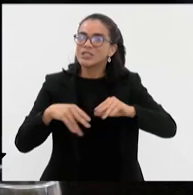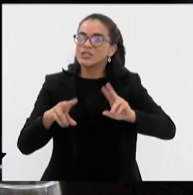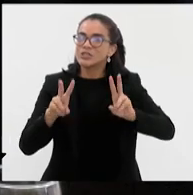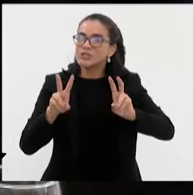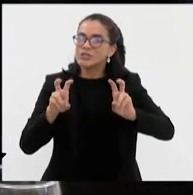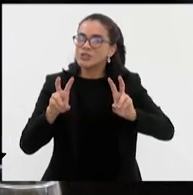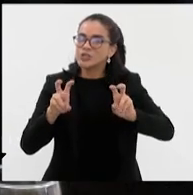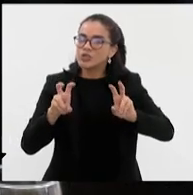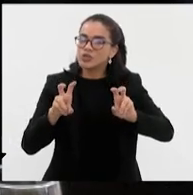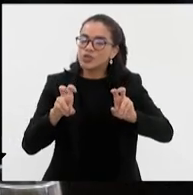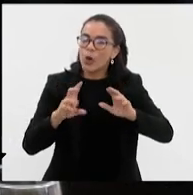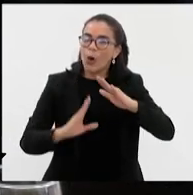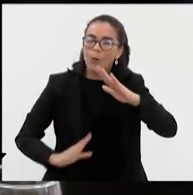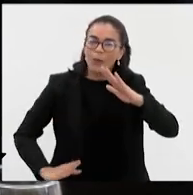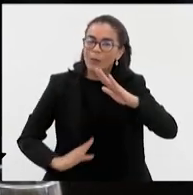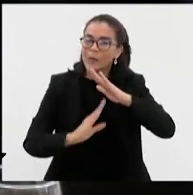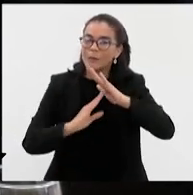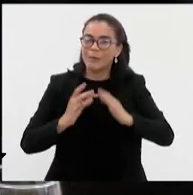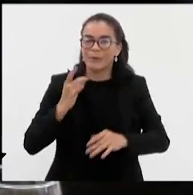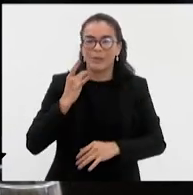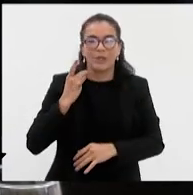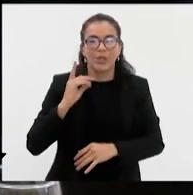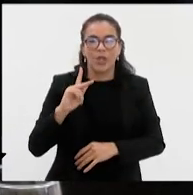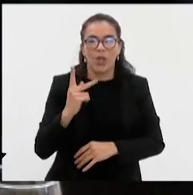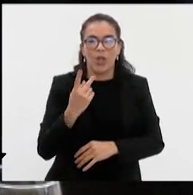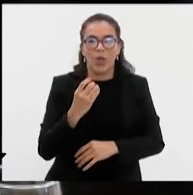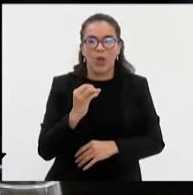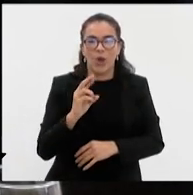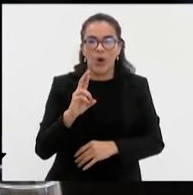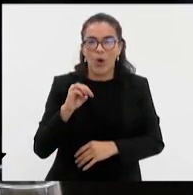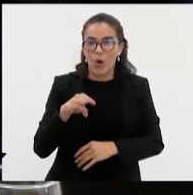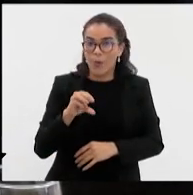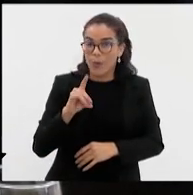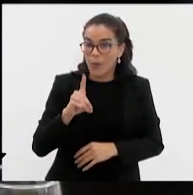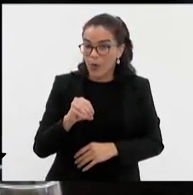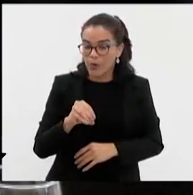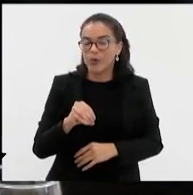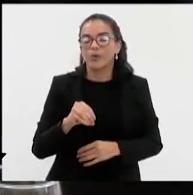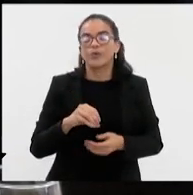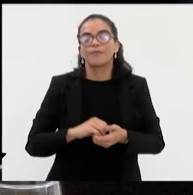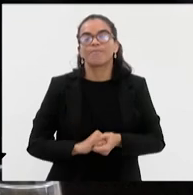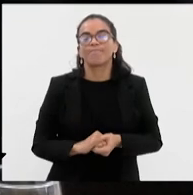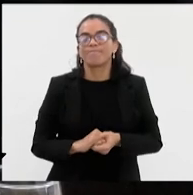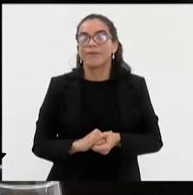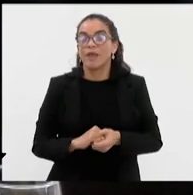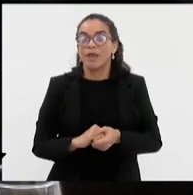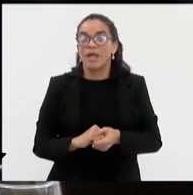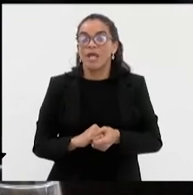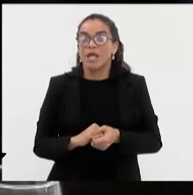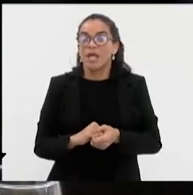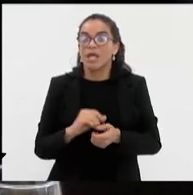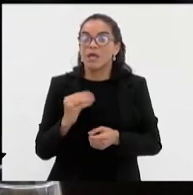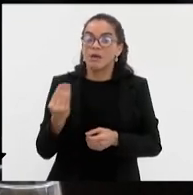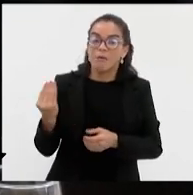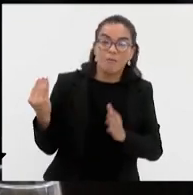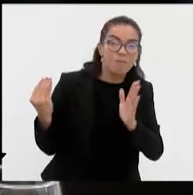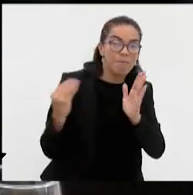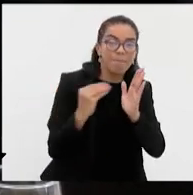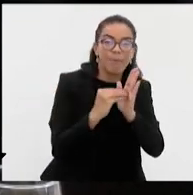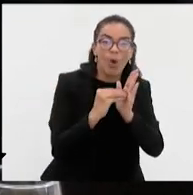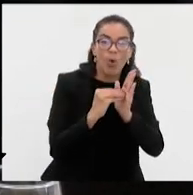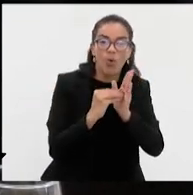questão da dosagem hormonal, em especial da testosterona. Porque o senhor bota assim, estabelece o sexo